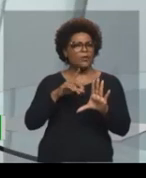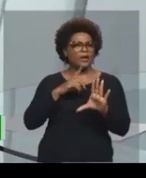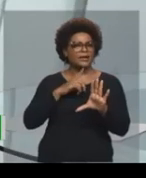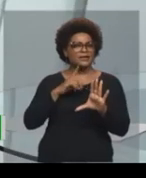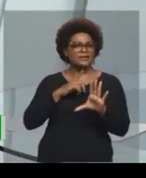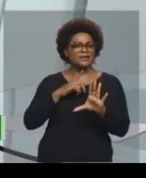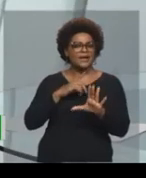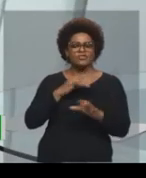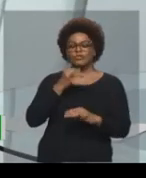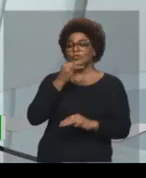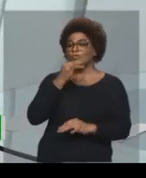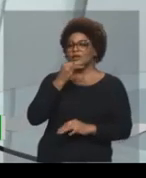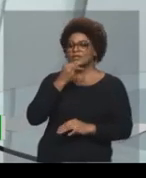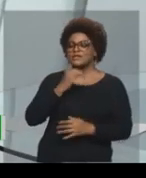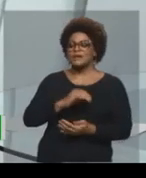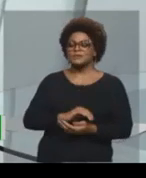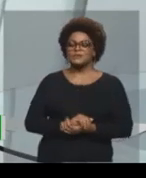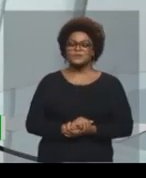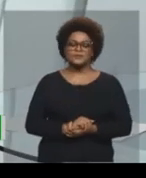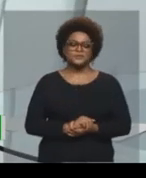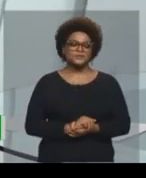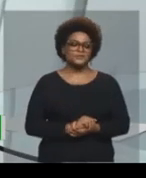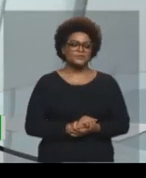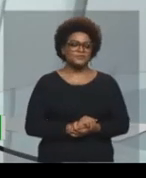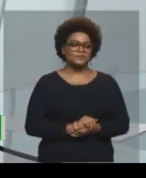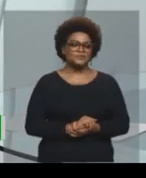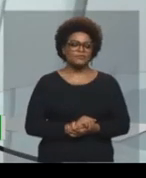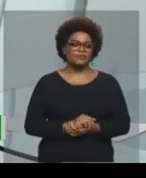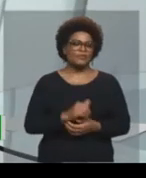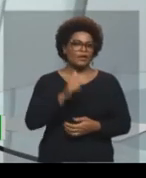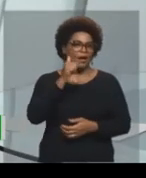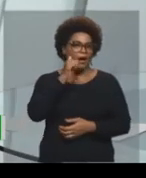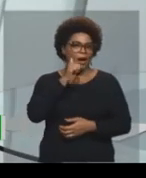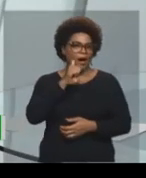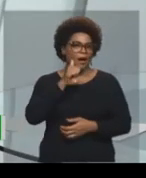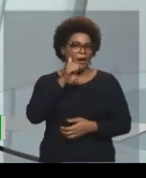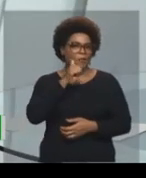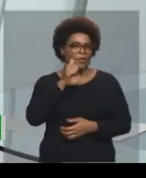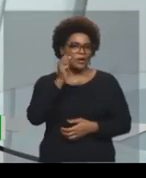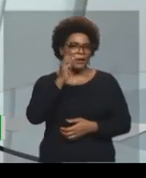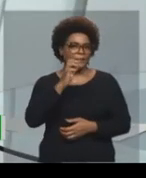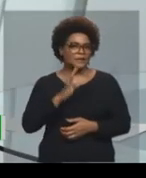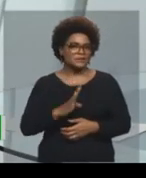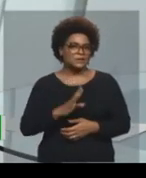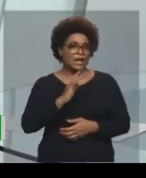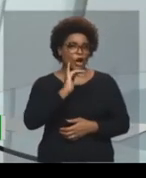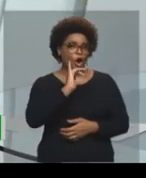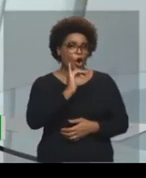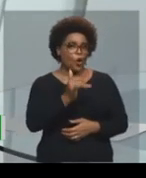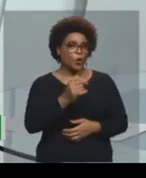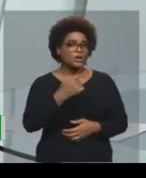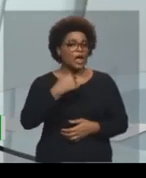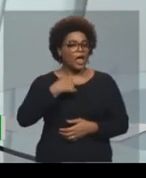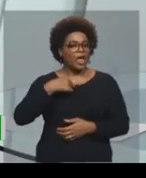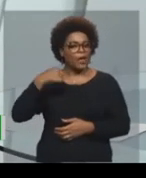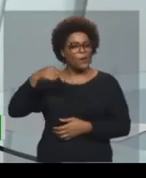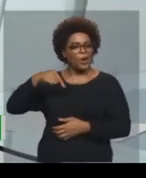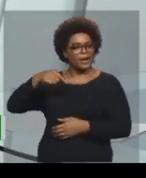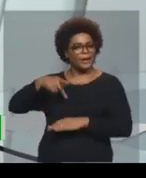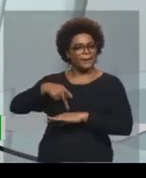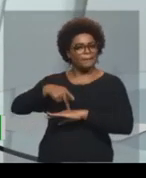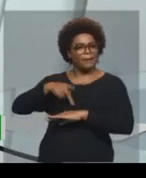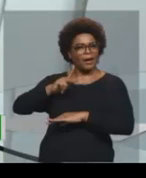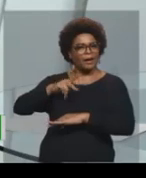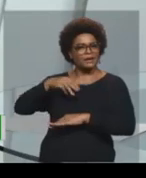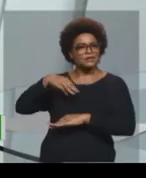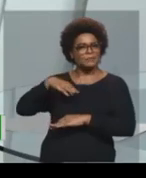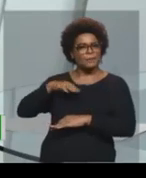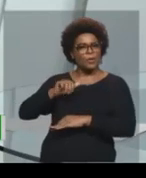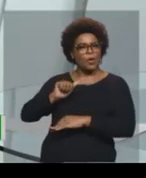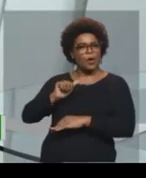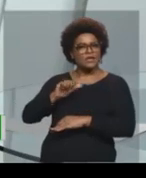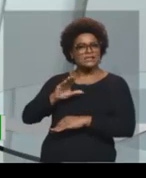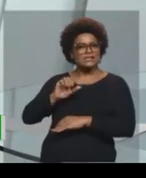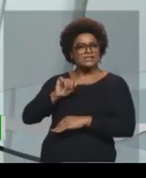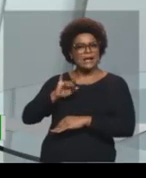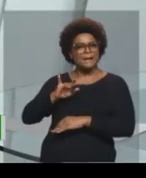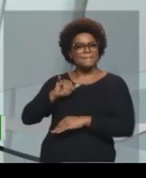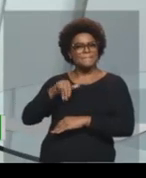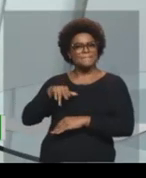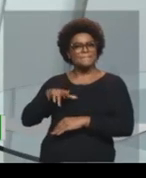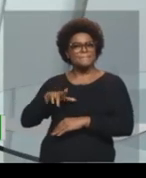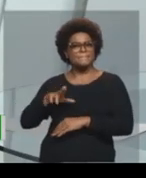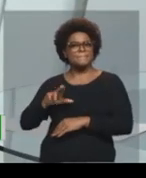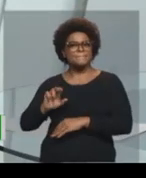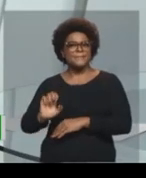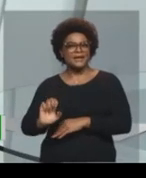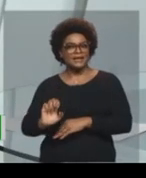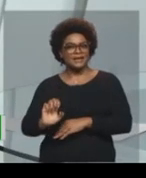eu estou aqui, né, em Moçambique, tá, então ela está contextualizando o agora, mas aí ela fala, olha,